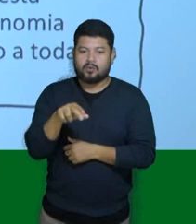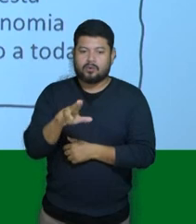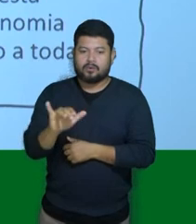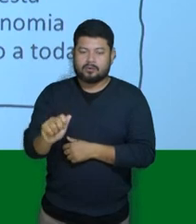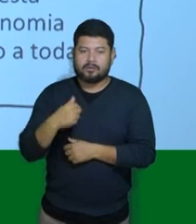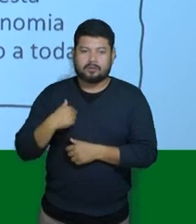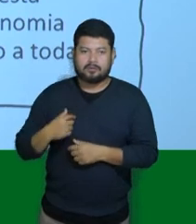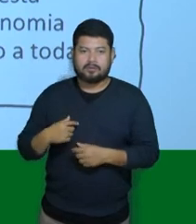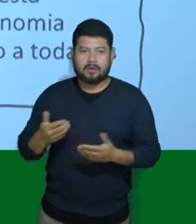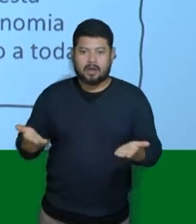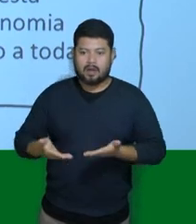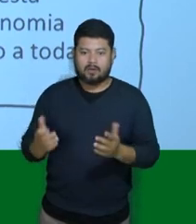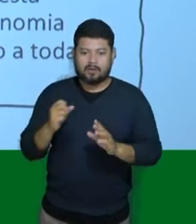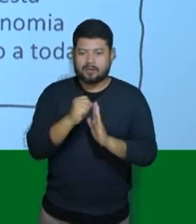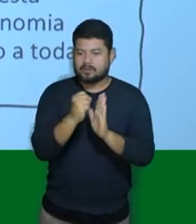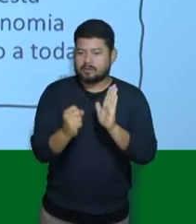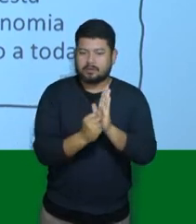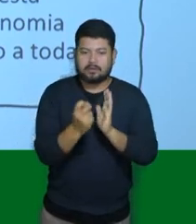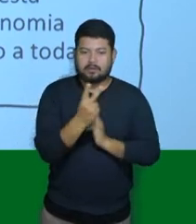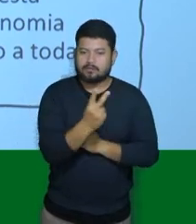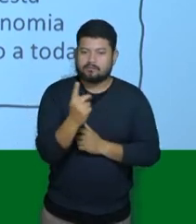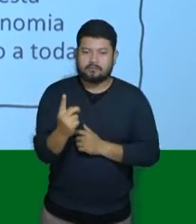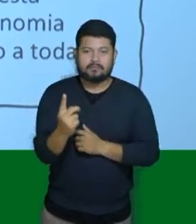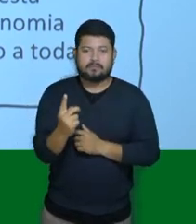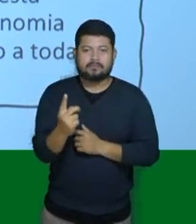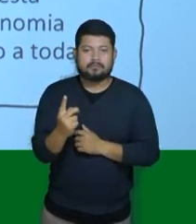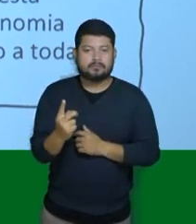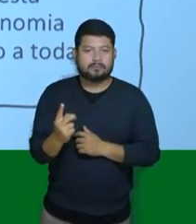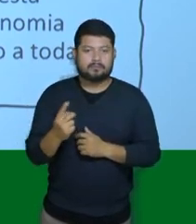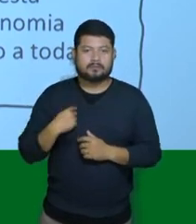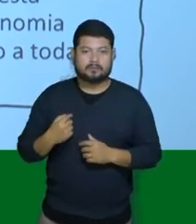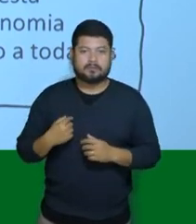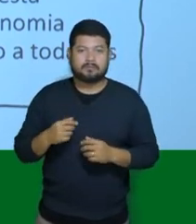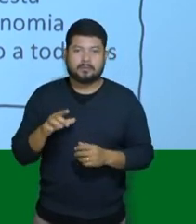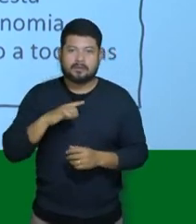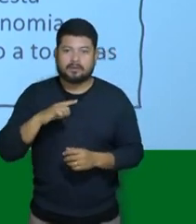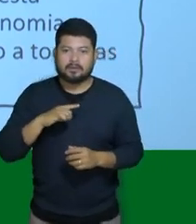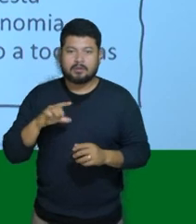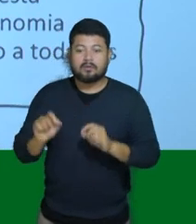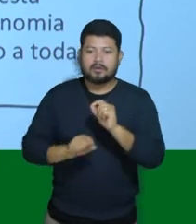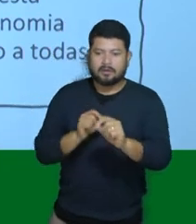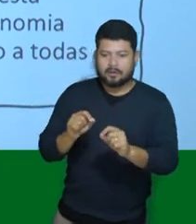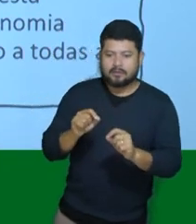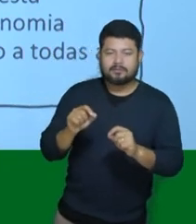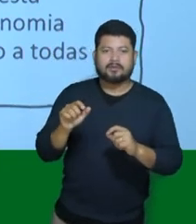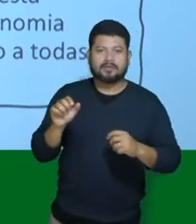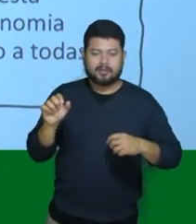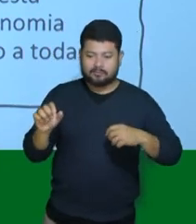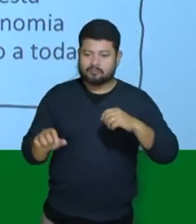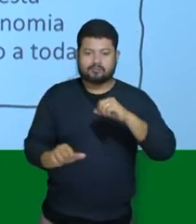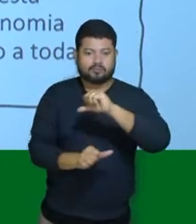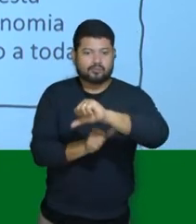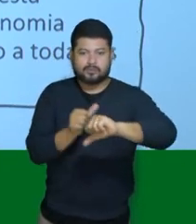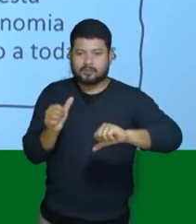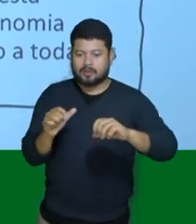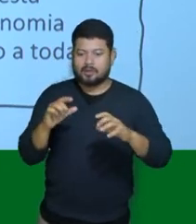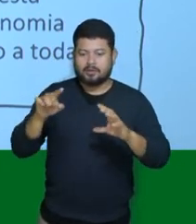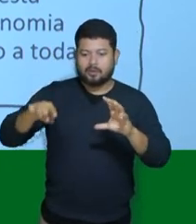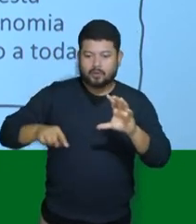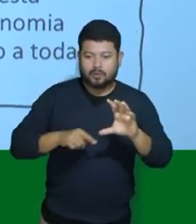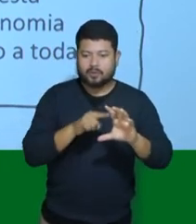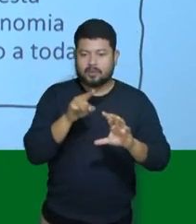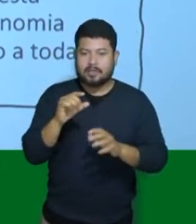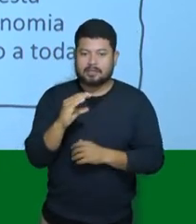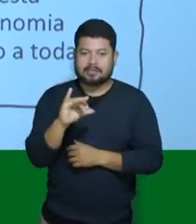no século XXI, ainda num ciclo de commodities, né? Tá? E, em termos